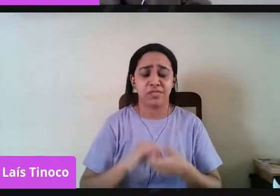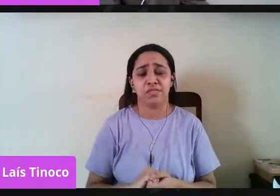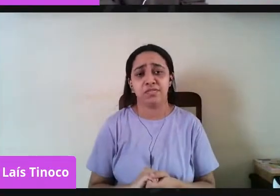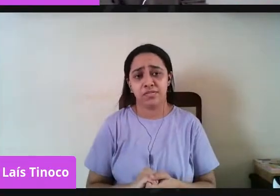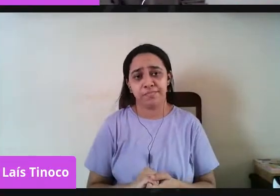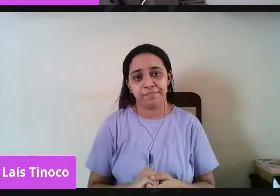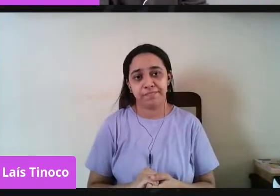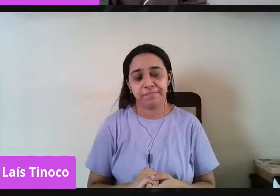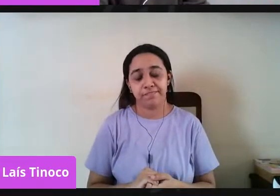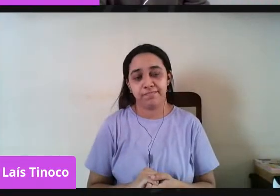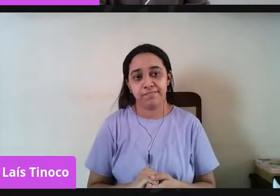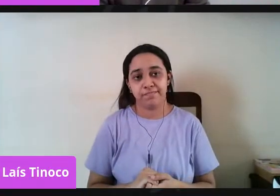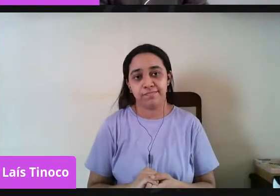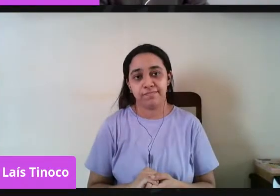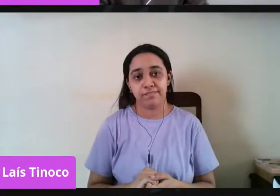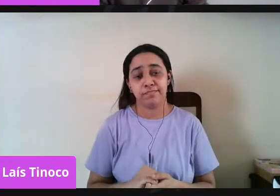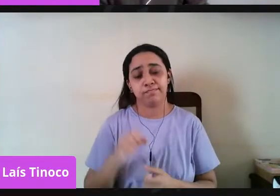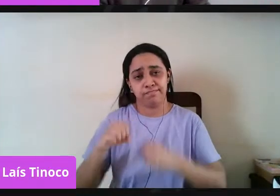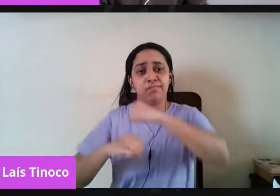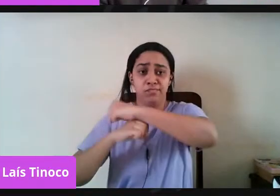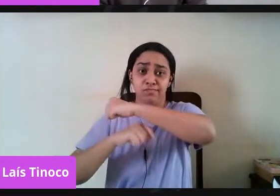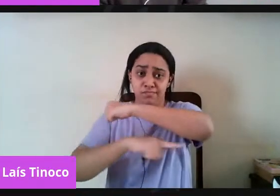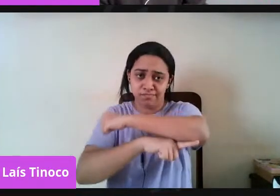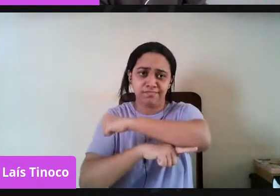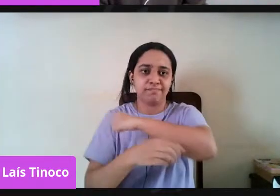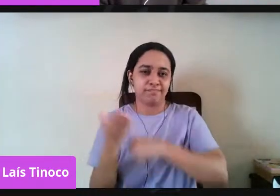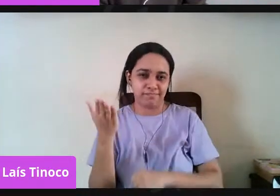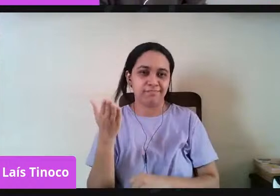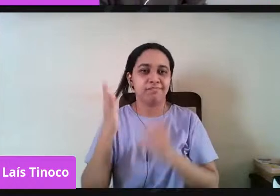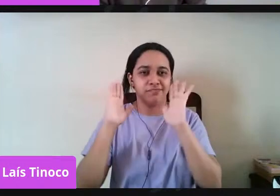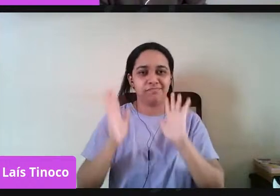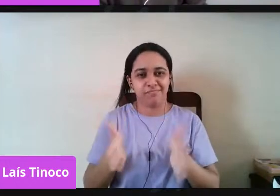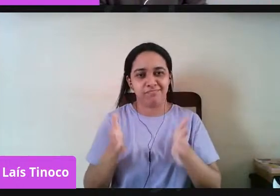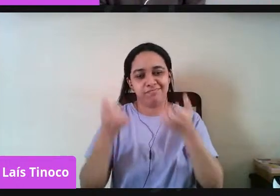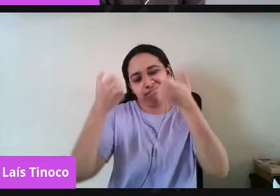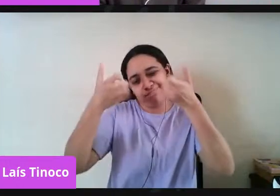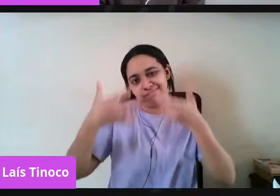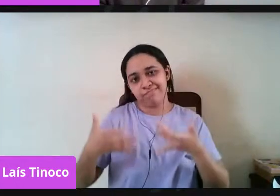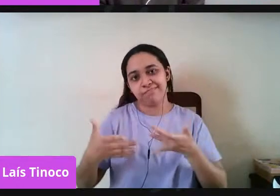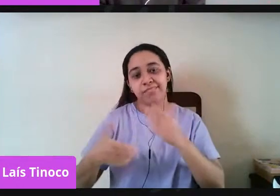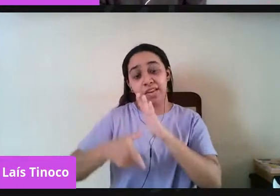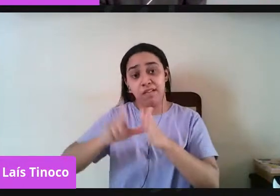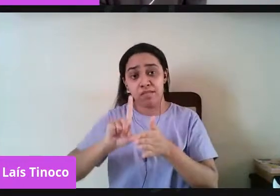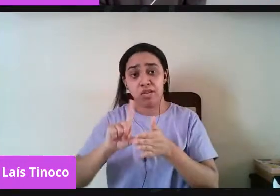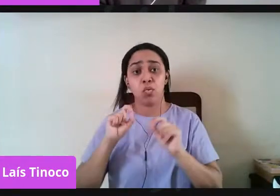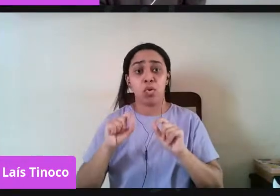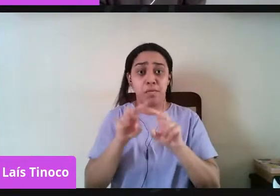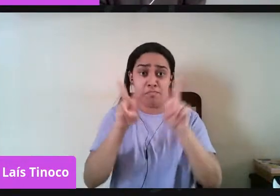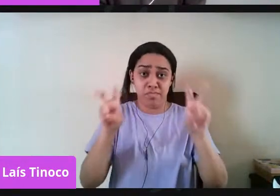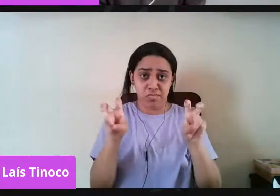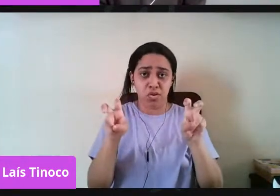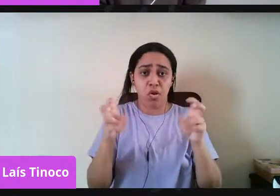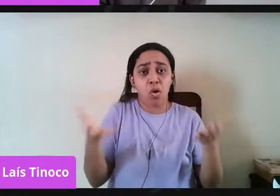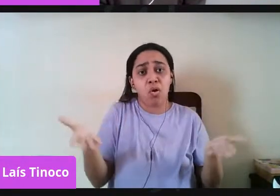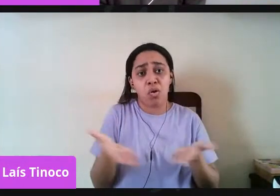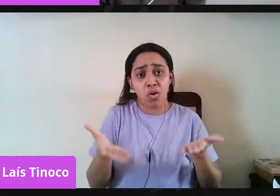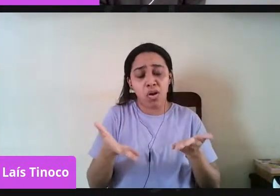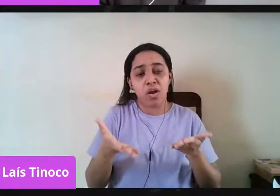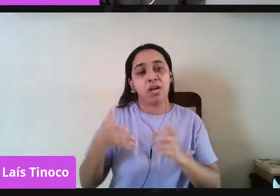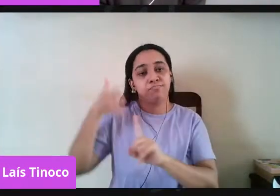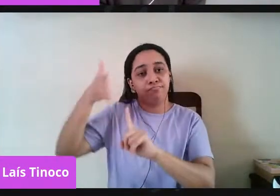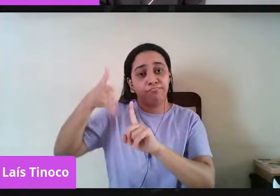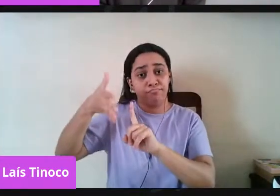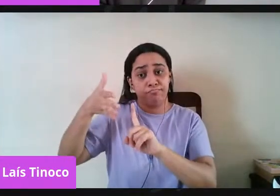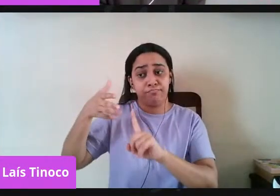Como Oséias já anunciou, A palestra de hoje será proferida